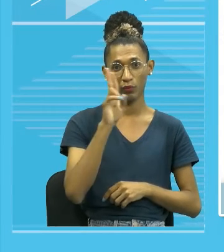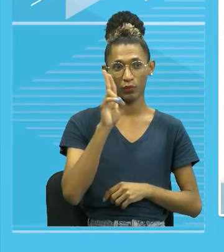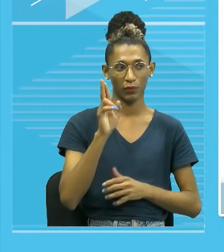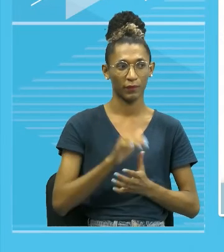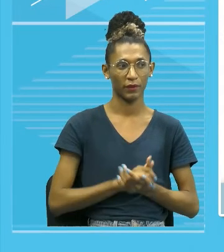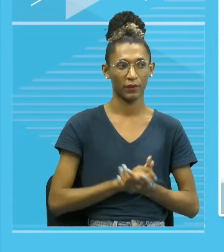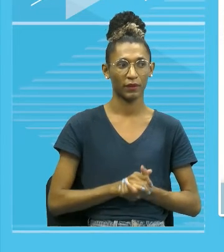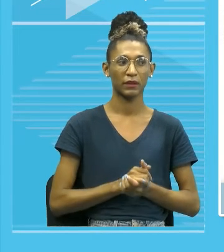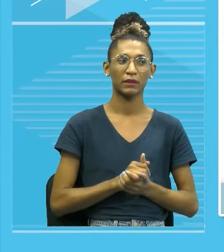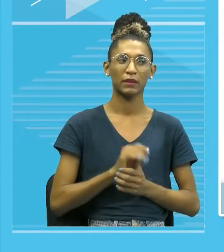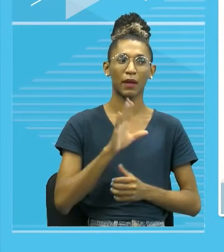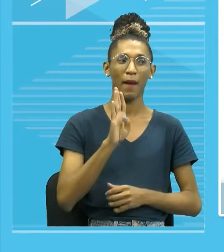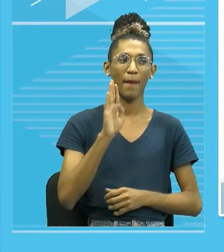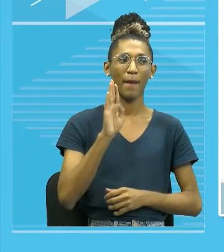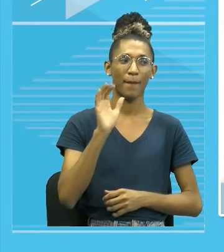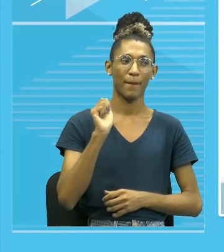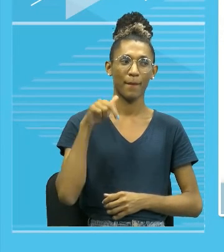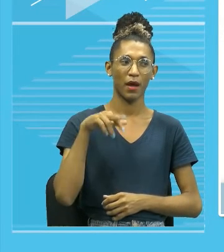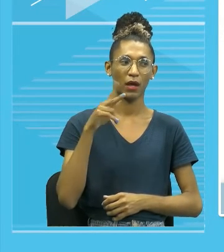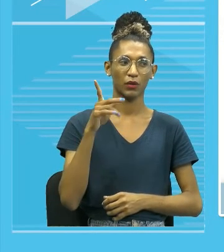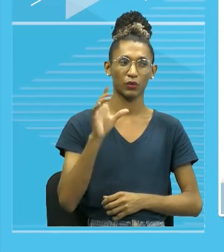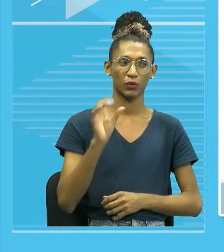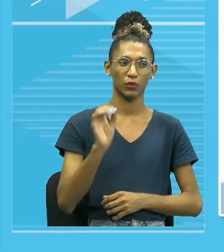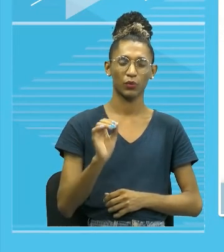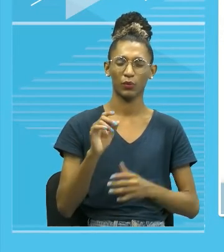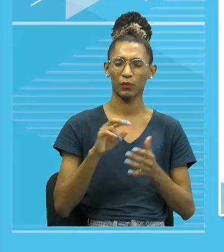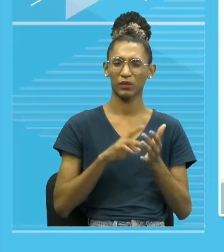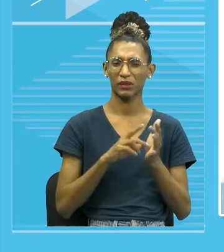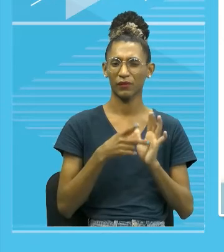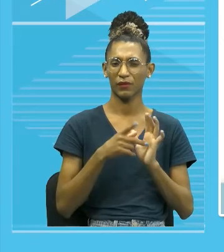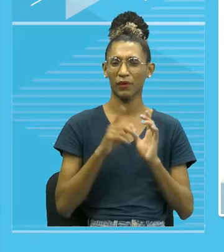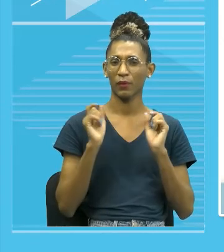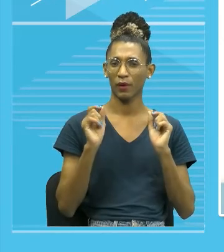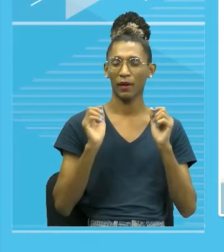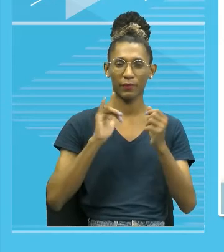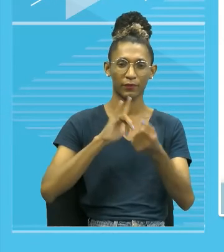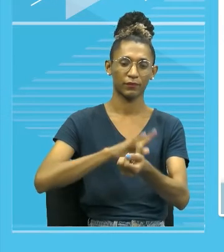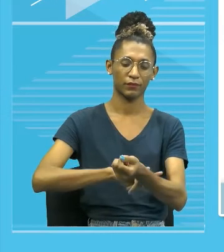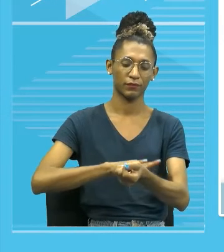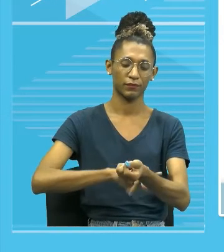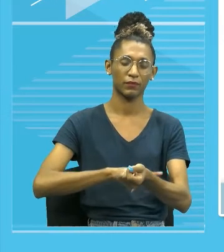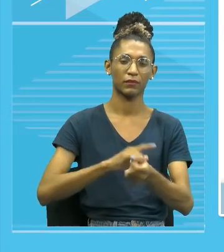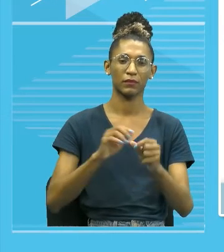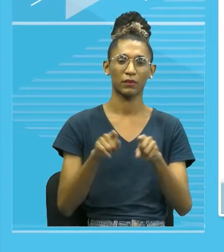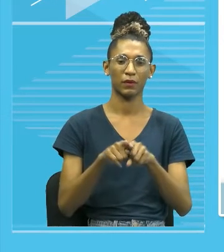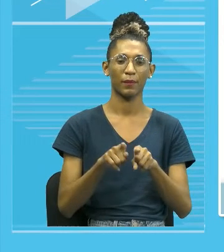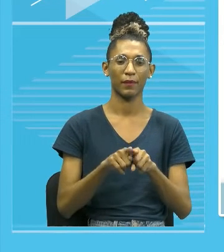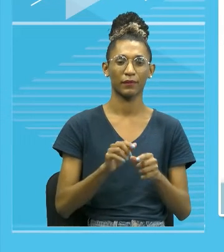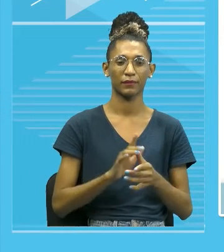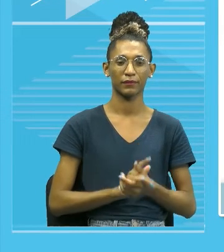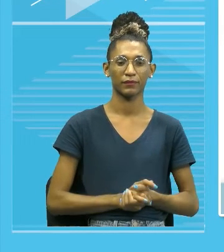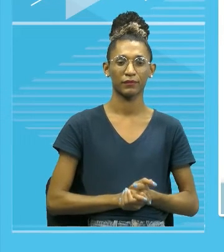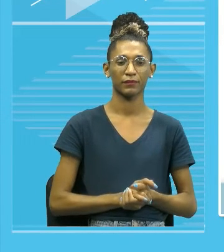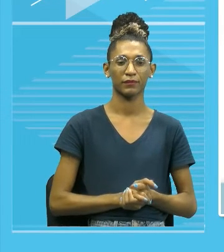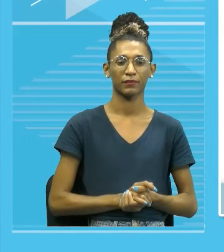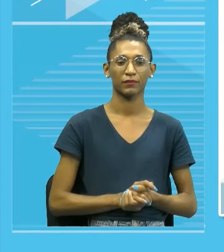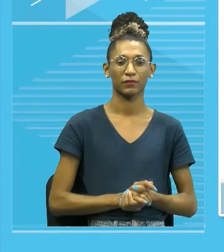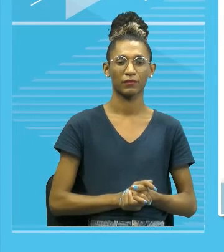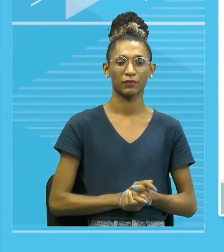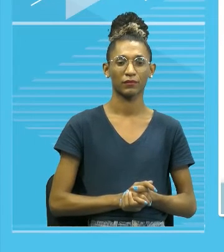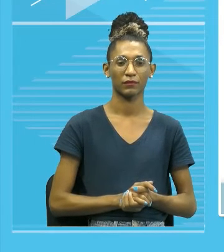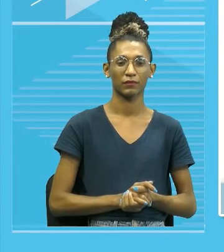de banho e o que que é banho banheiro também ou então a seu